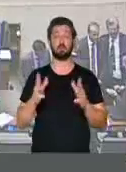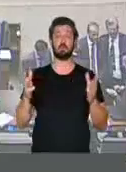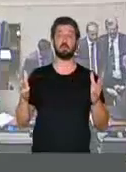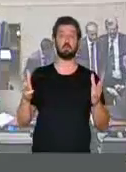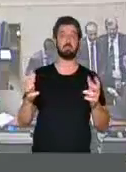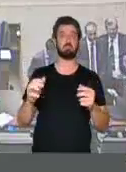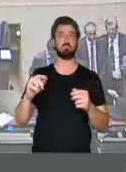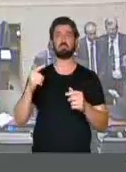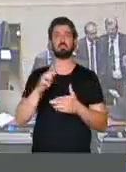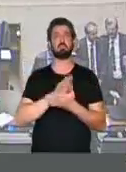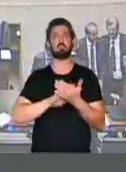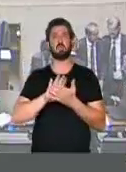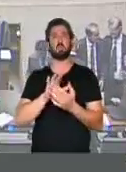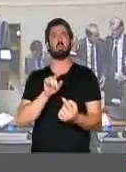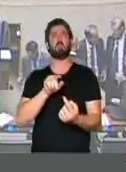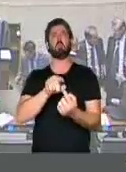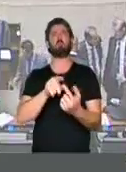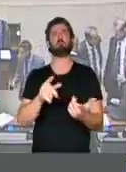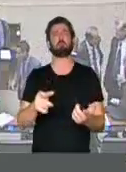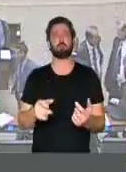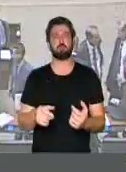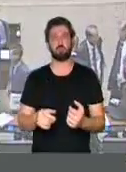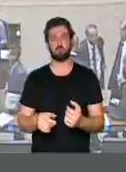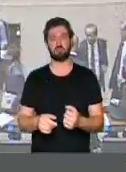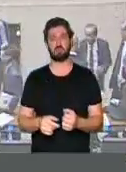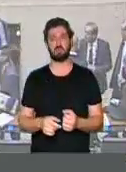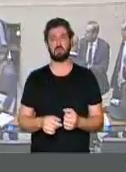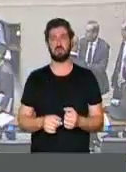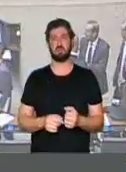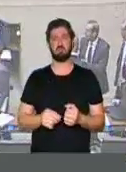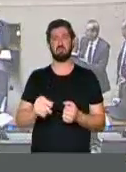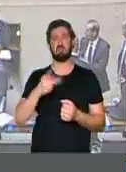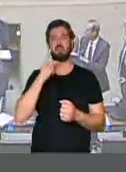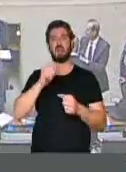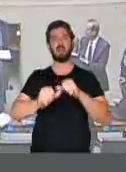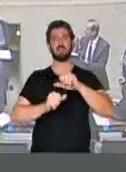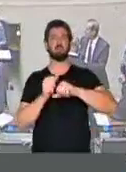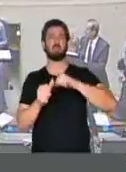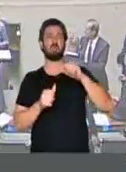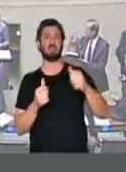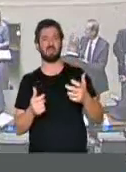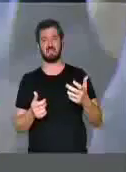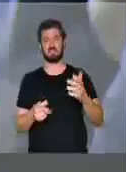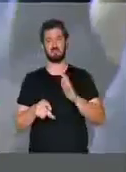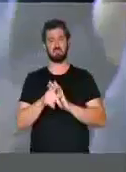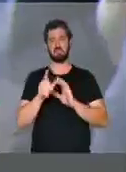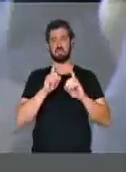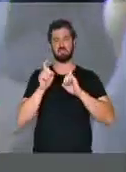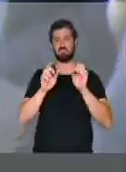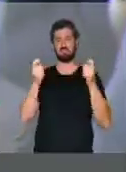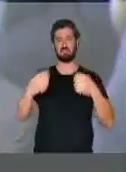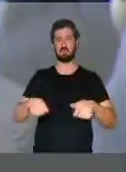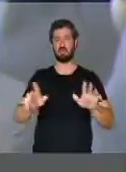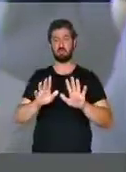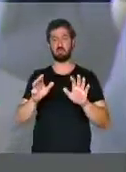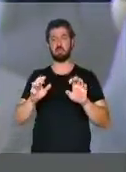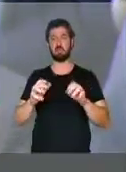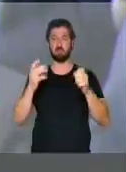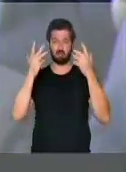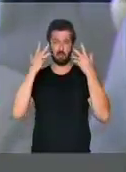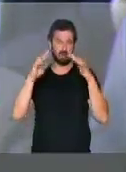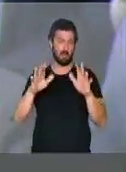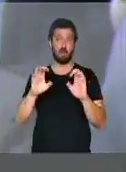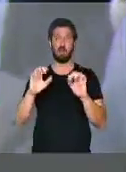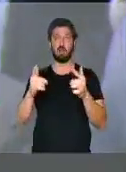E não há qualquer razão para essa chamada reestruturação administrativa. Querem,